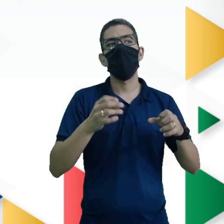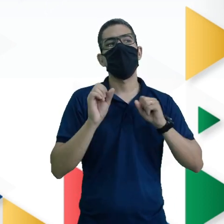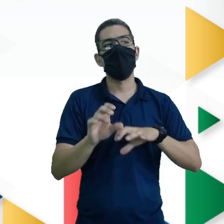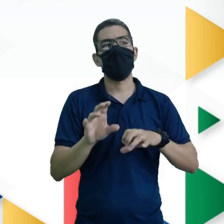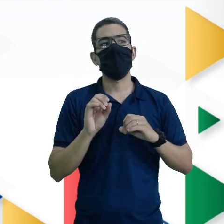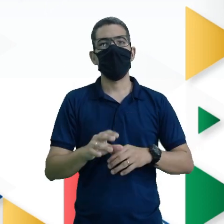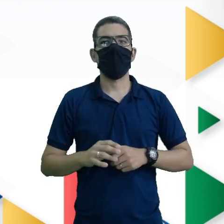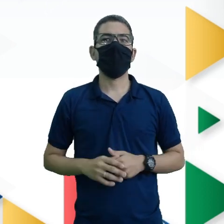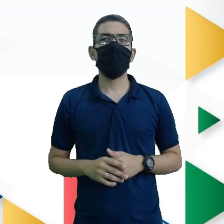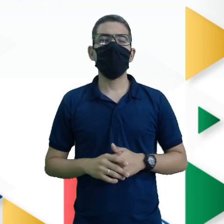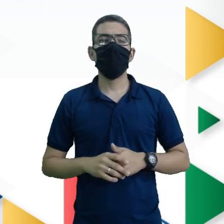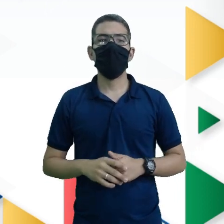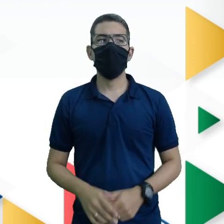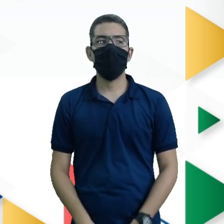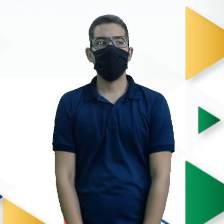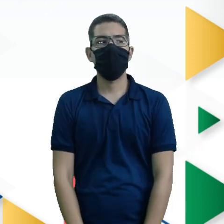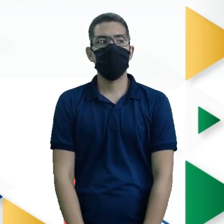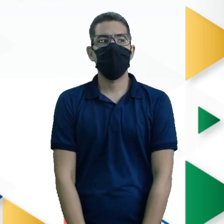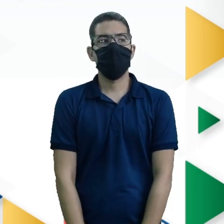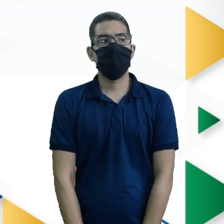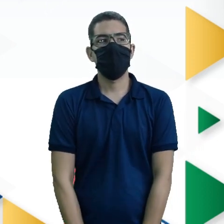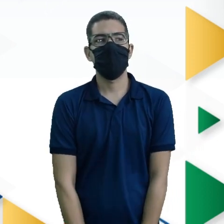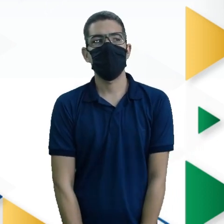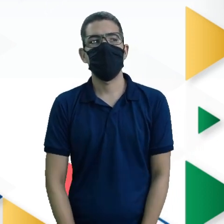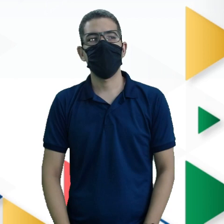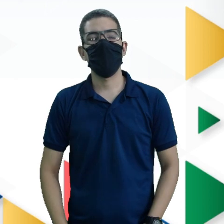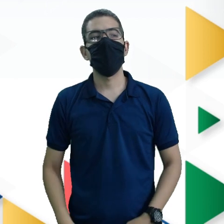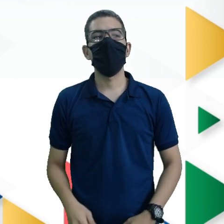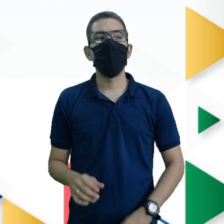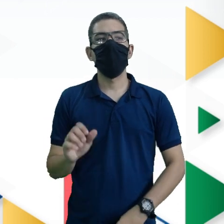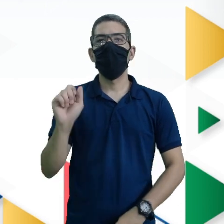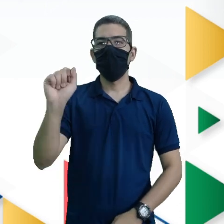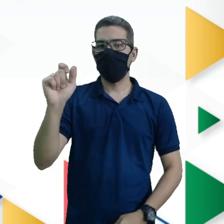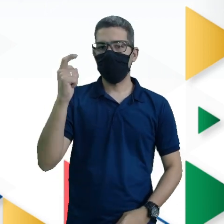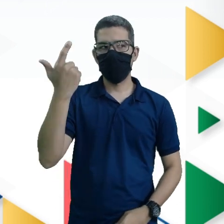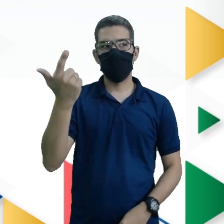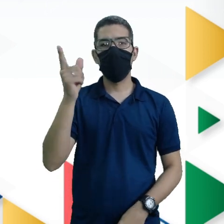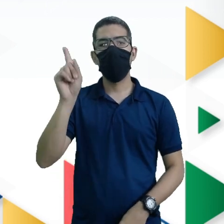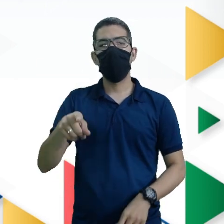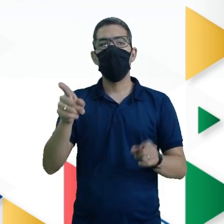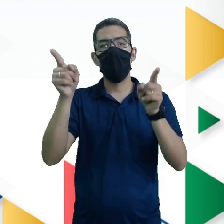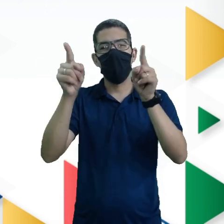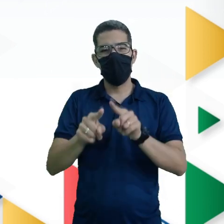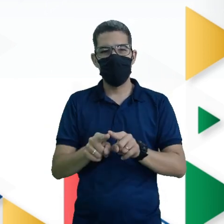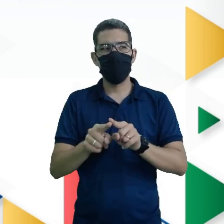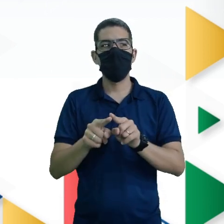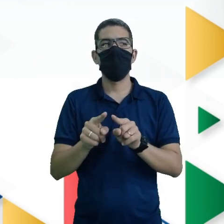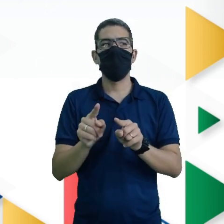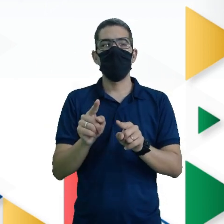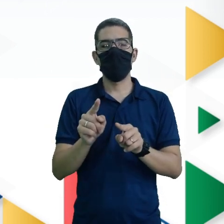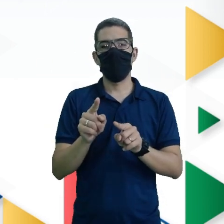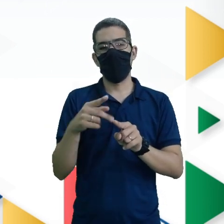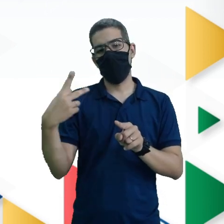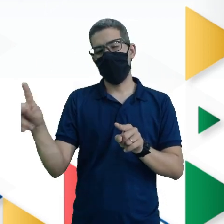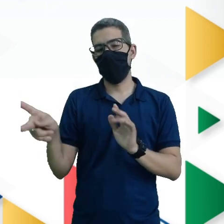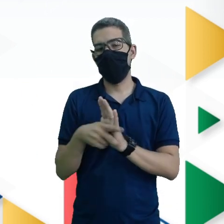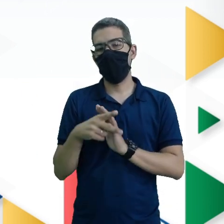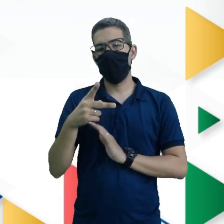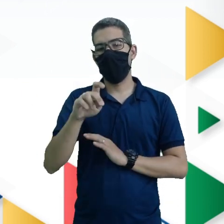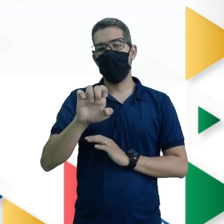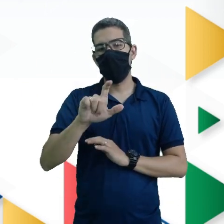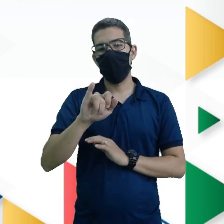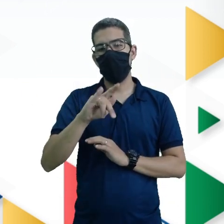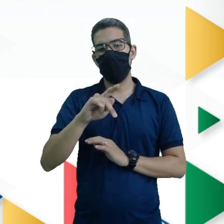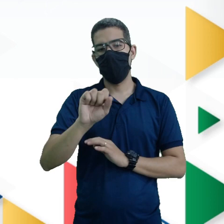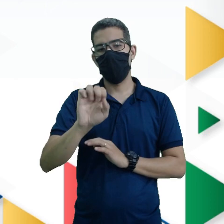pouquinho mais, né, afastado, porque o Sol fica, né, no vértice, né, um dos vértices lá da elipse, tá bom? E o